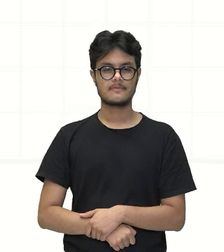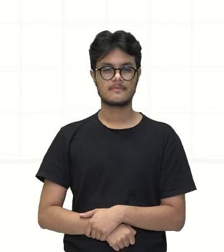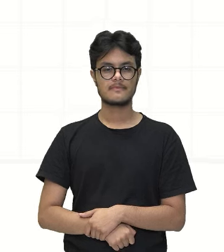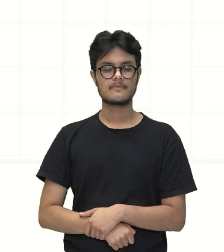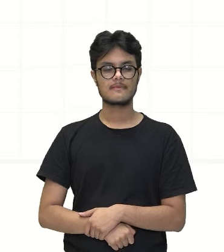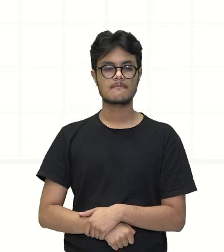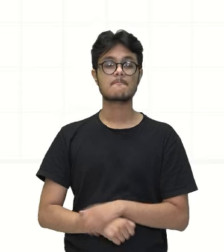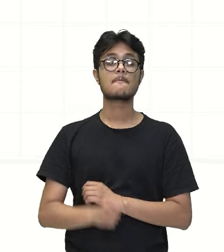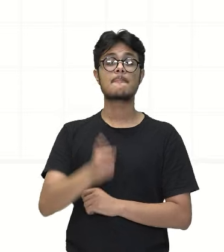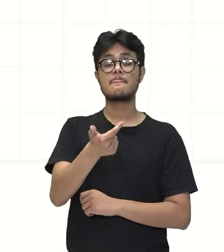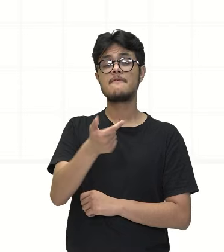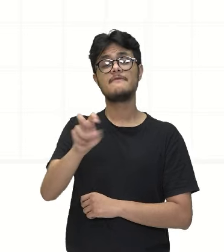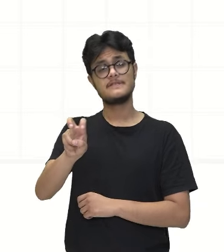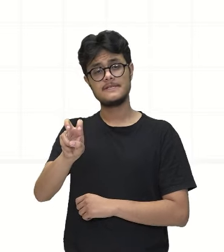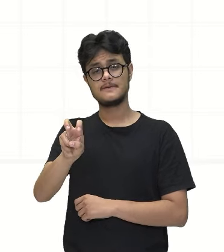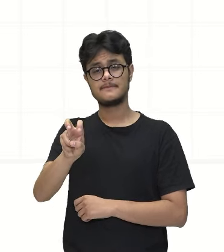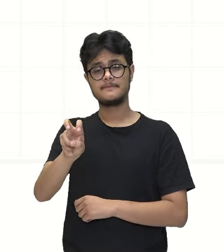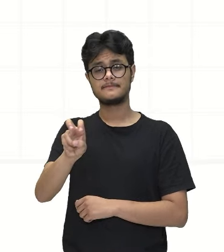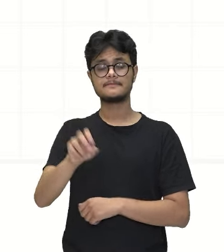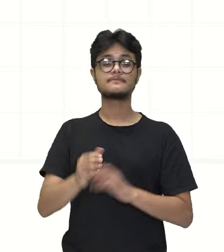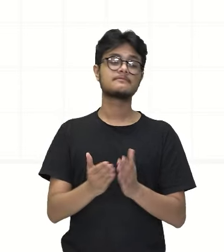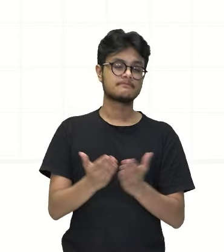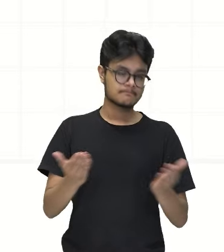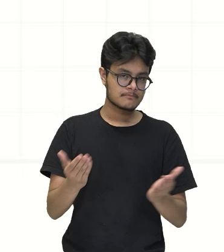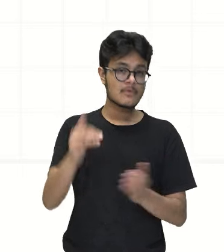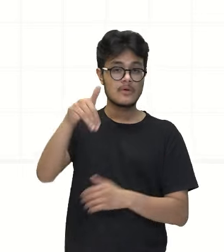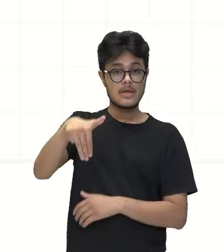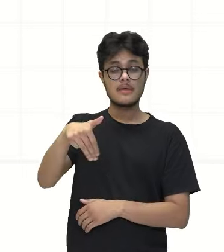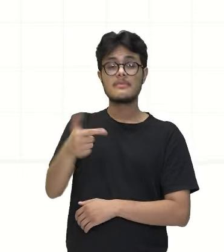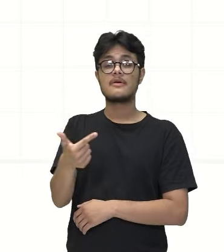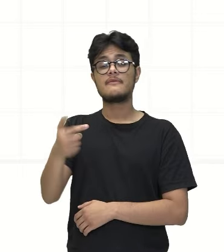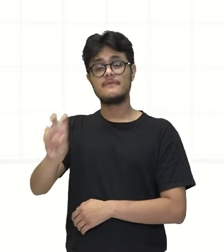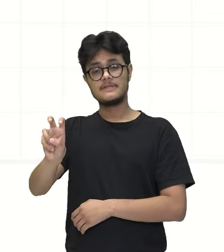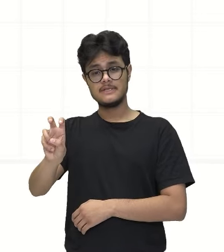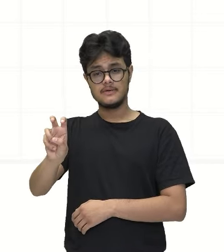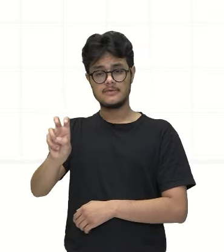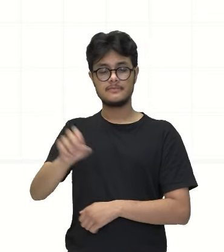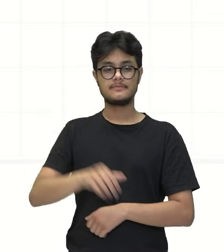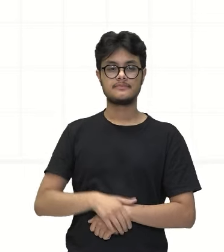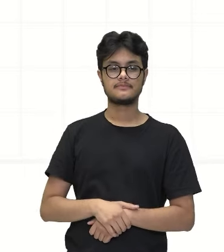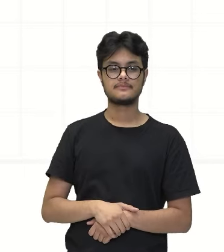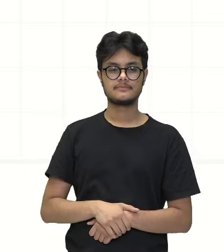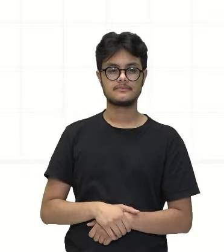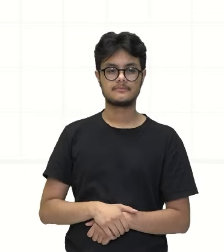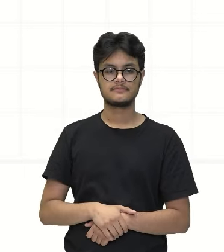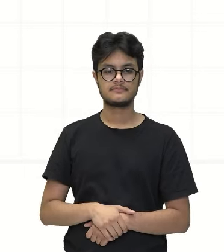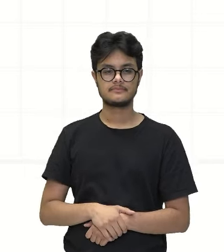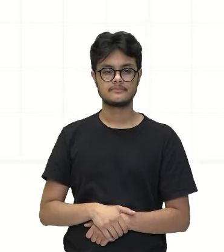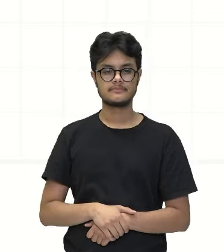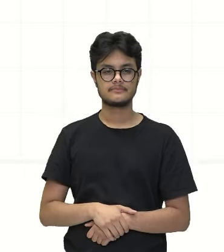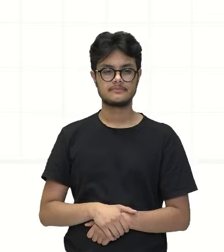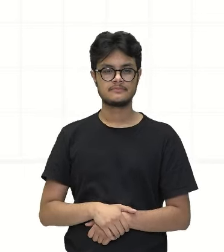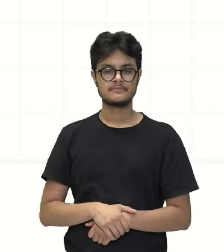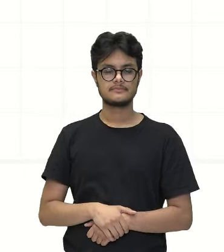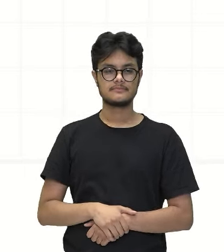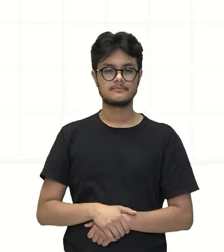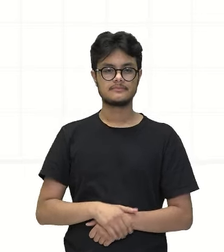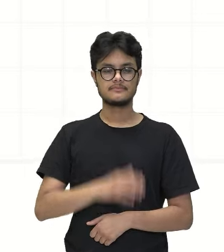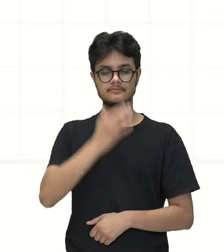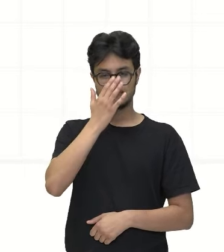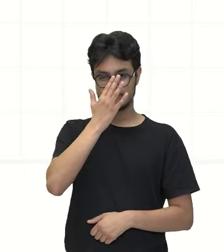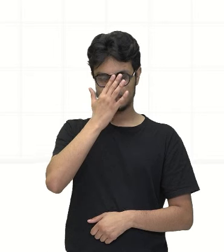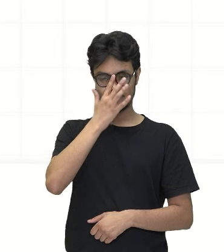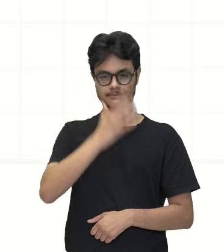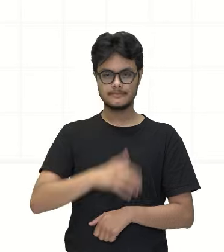a 25. Então, o M é igual a 25. Descobri aí a primeira medida que ele quer. A